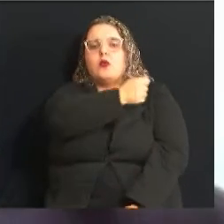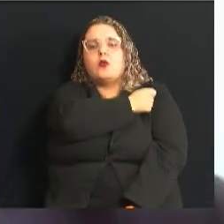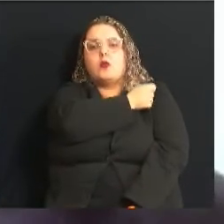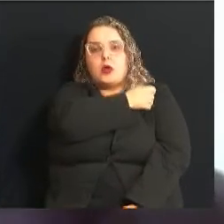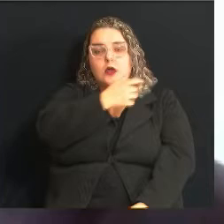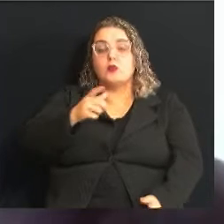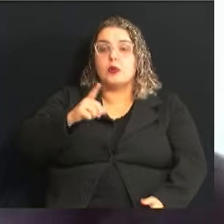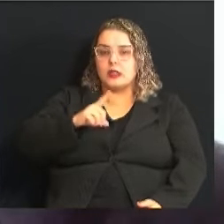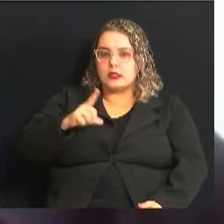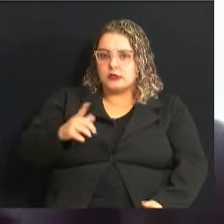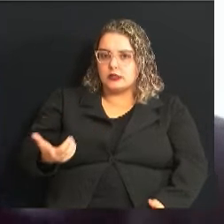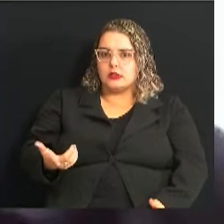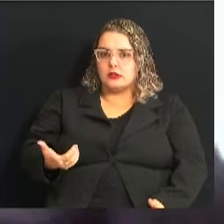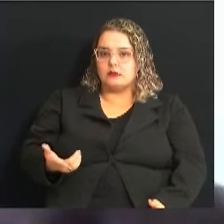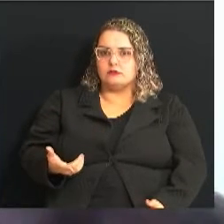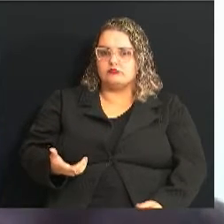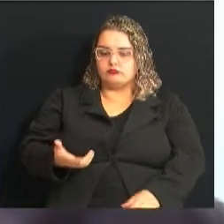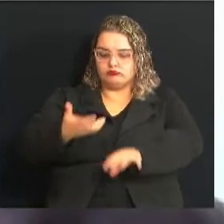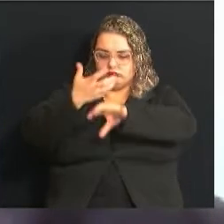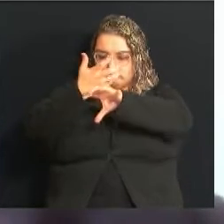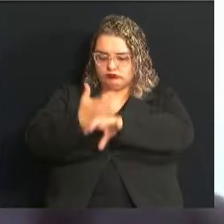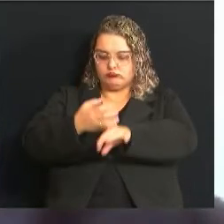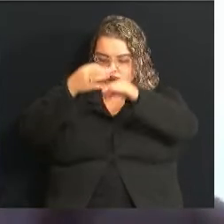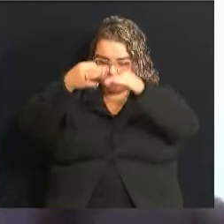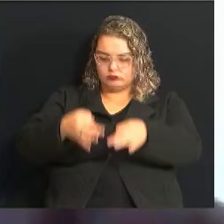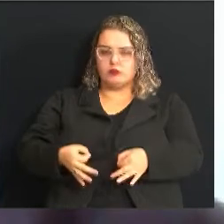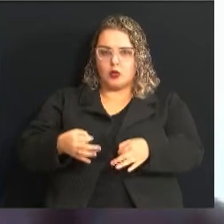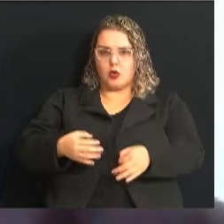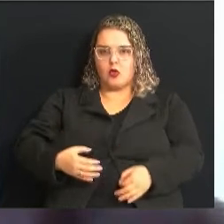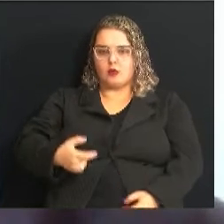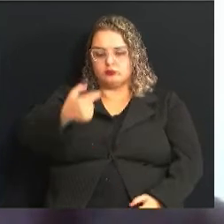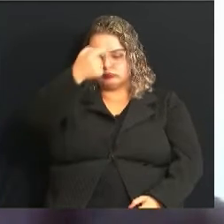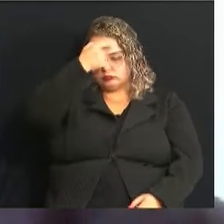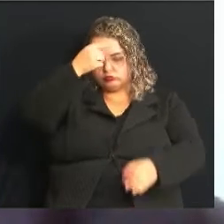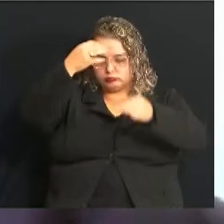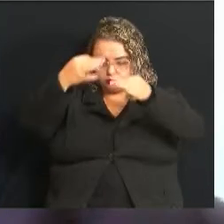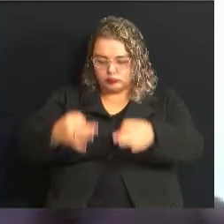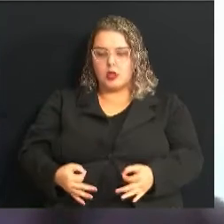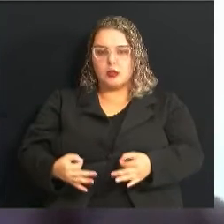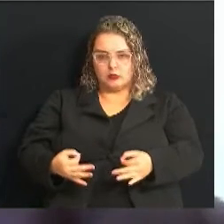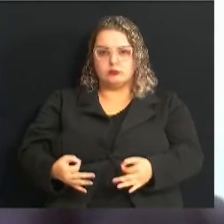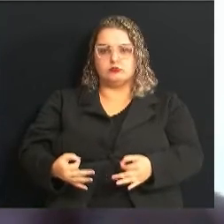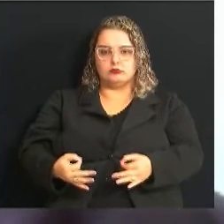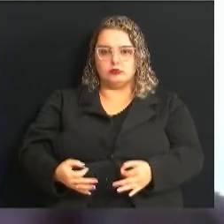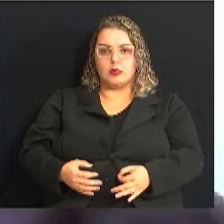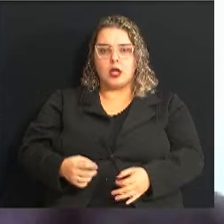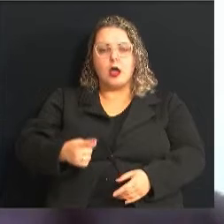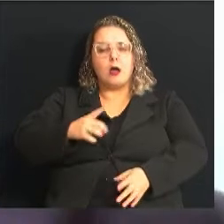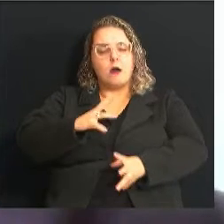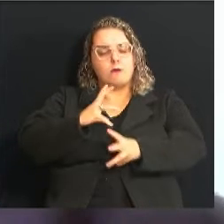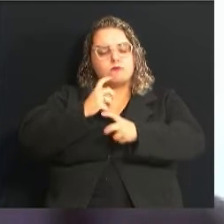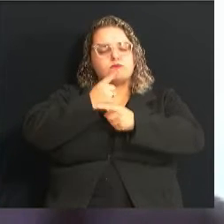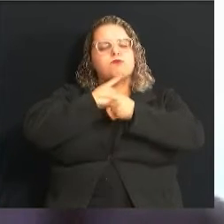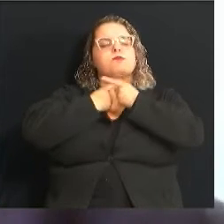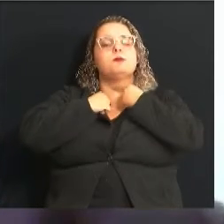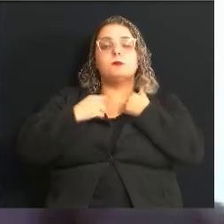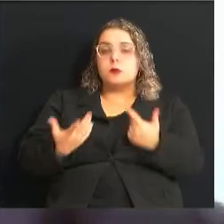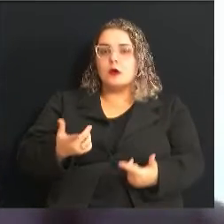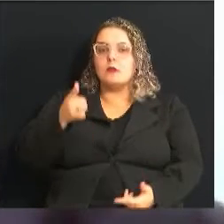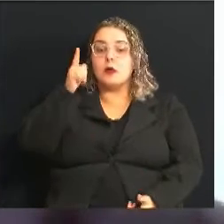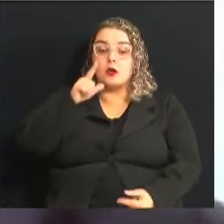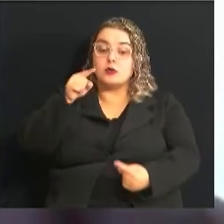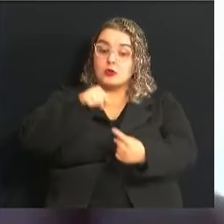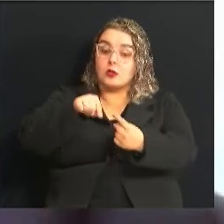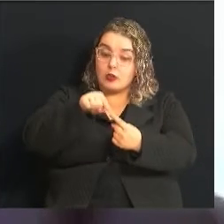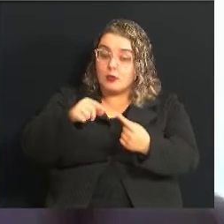uma maior disciplina. Eu falo sempre da força de vontade, né? A gente tem que pensar que, para a gente alcançar um objetivo, a gente